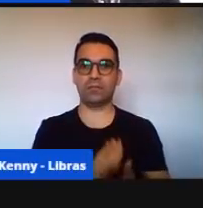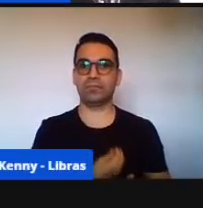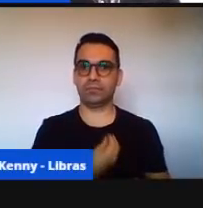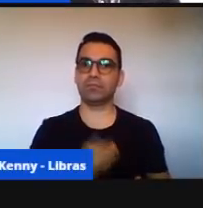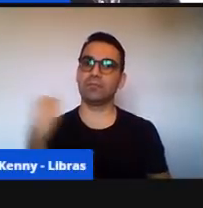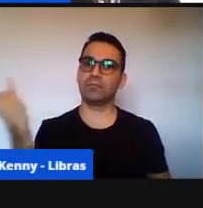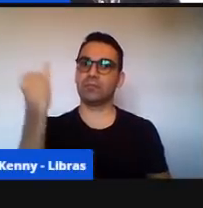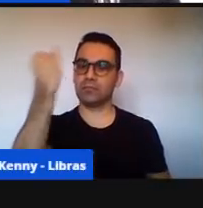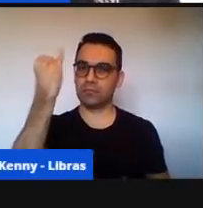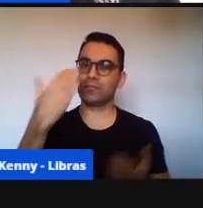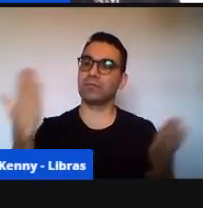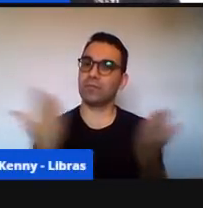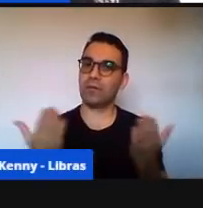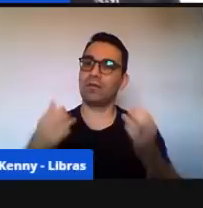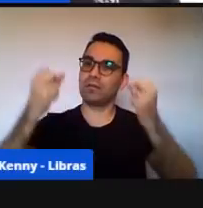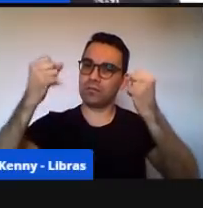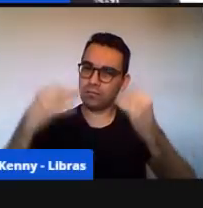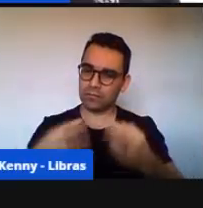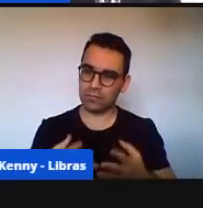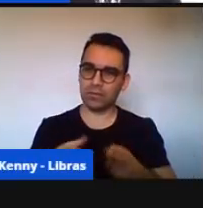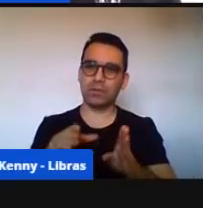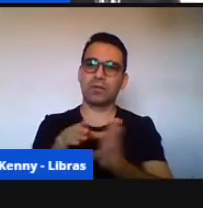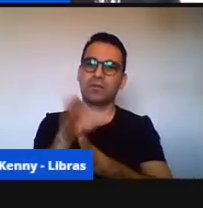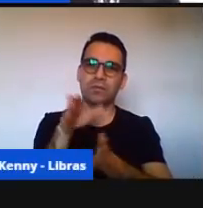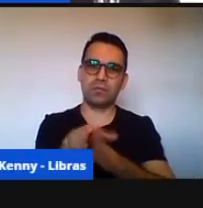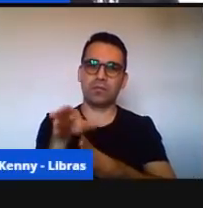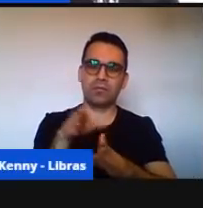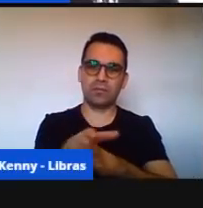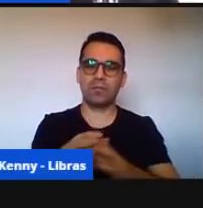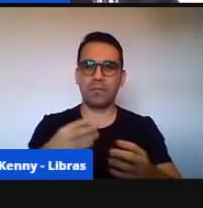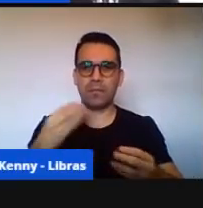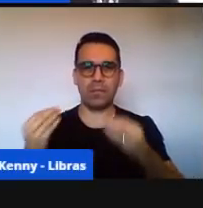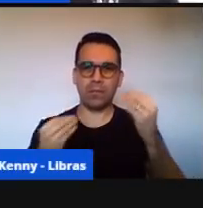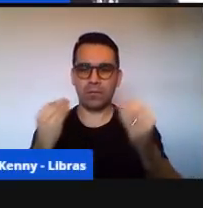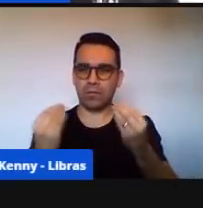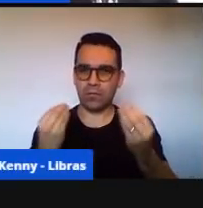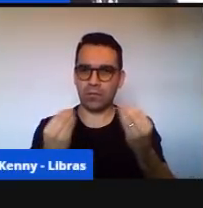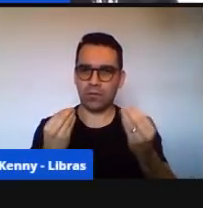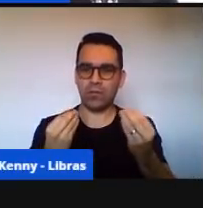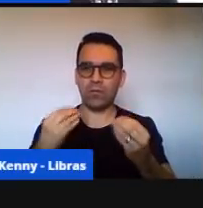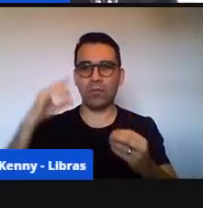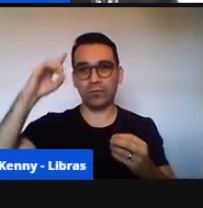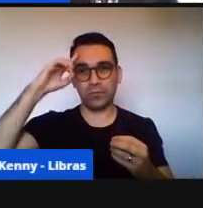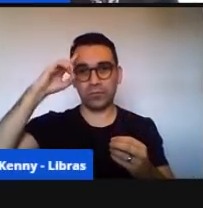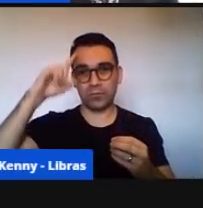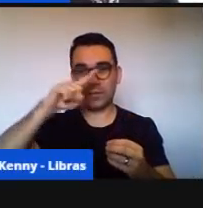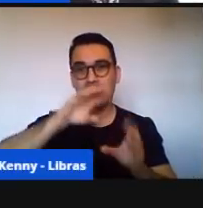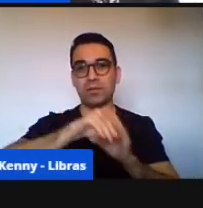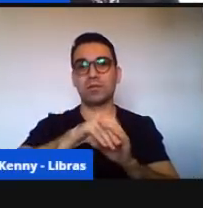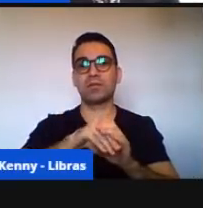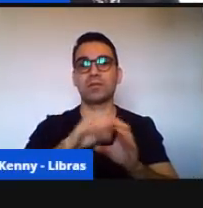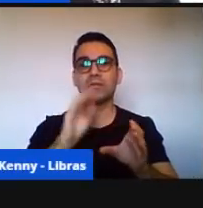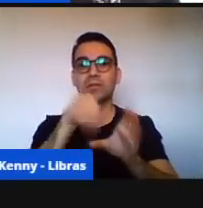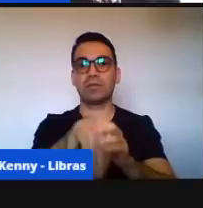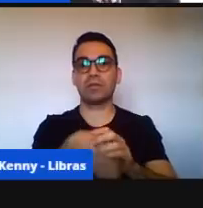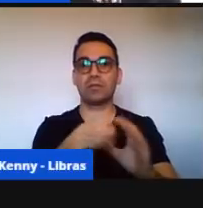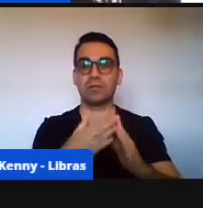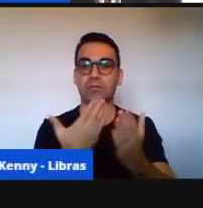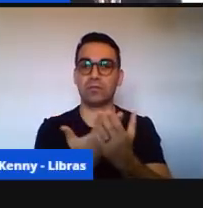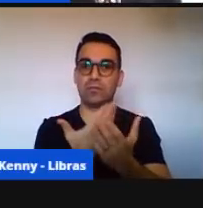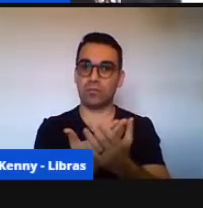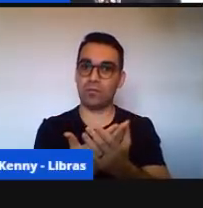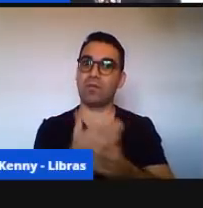atualização para tratar um pouquinho desse assunto que a gente aborda no dia a dia, na rotina das nossas visitas às